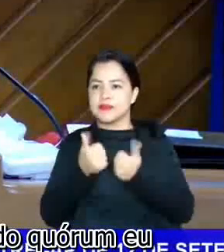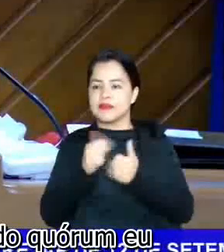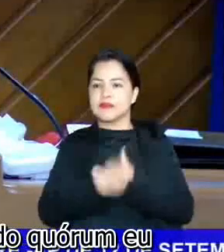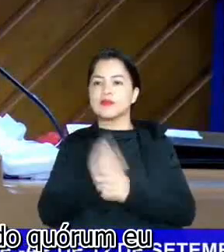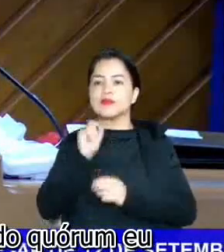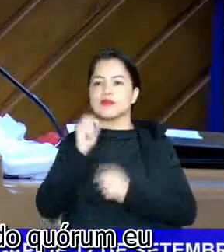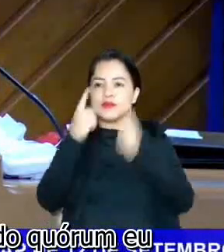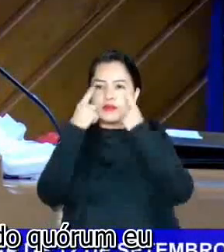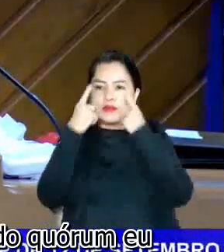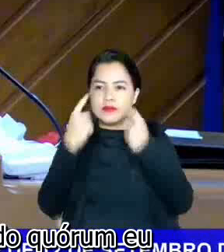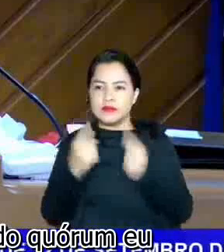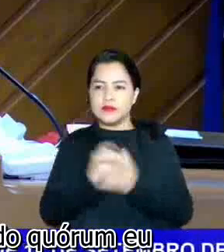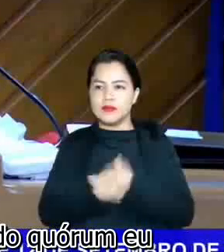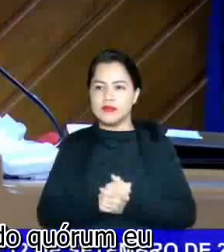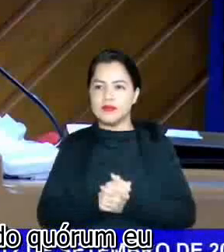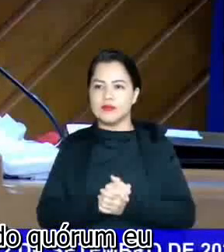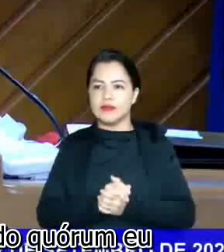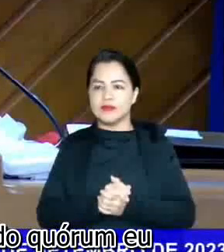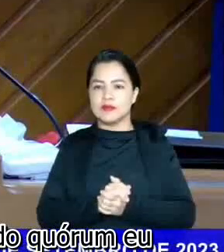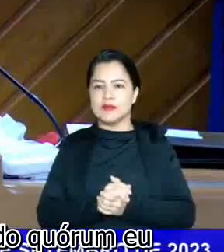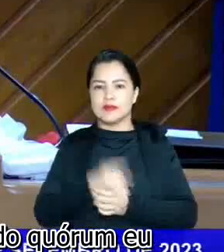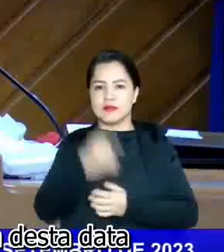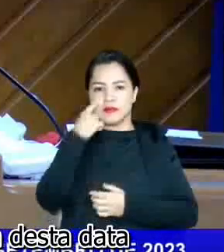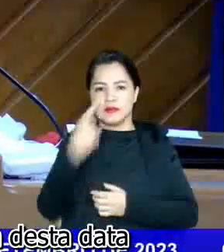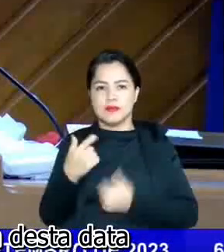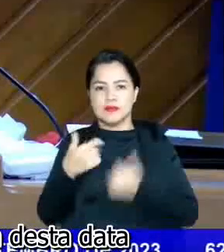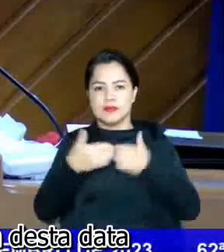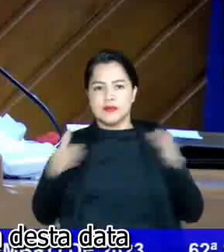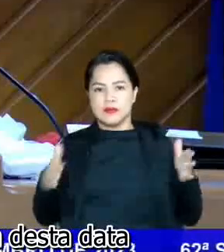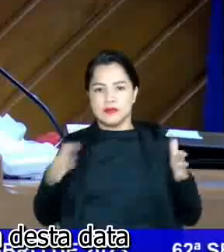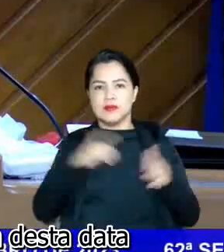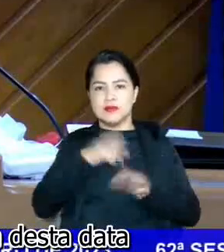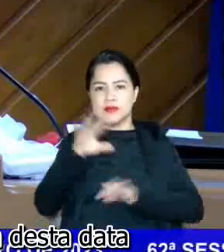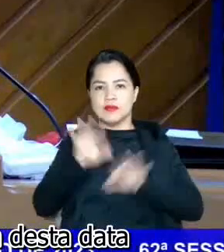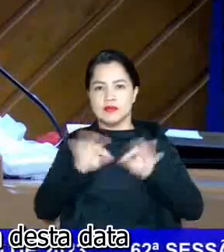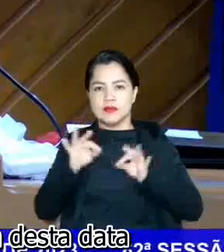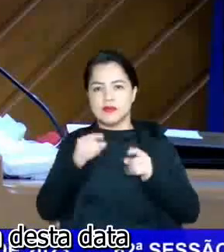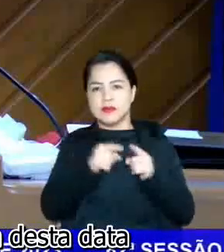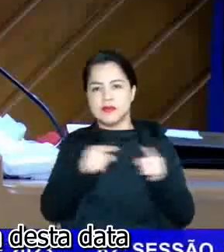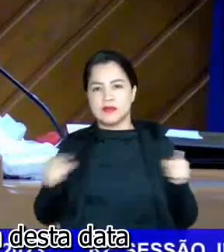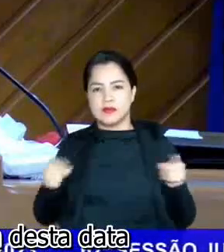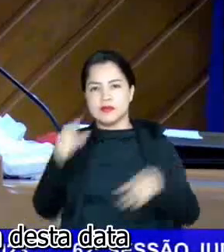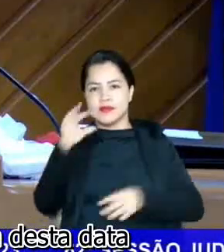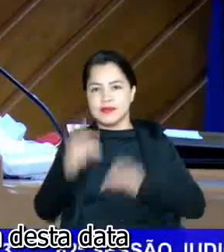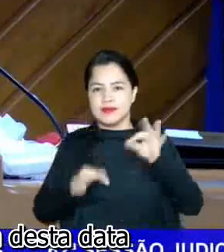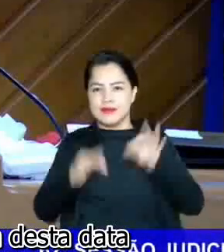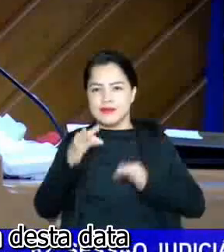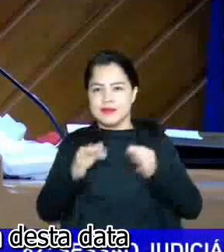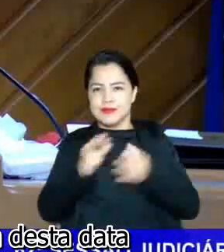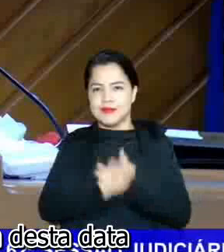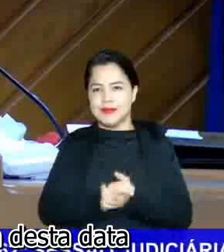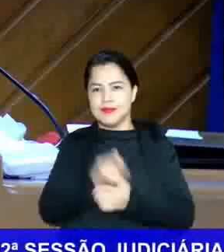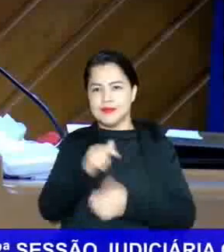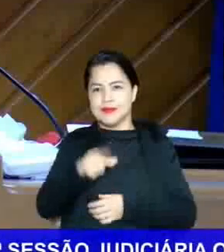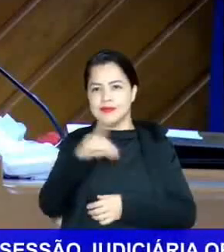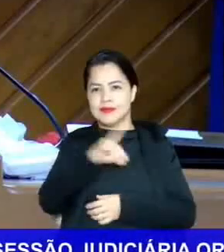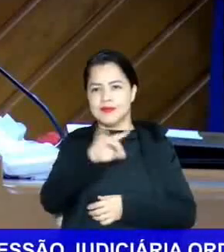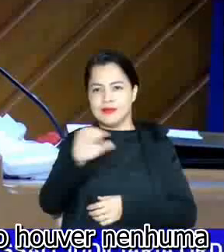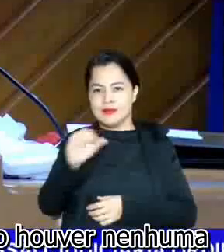que interessa. Havendo quórum, eu declaro aberta, instalada essa nossa sessão judiciária desta